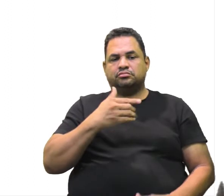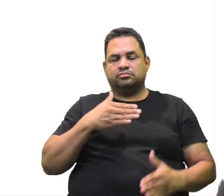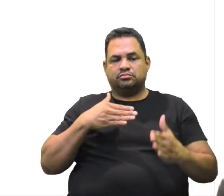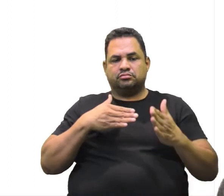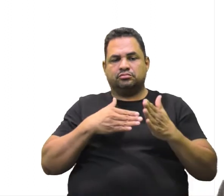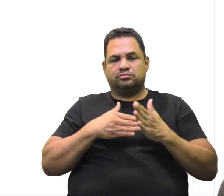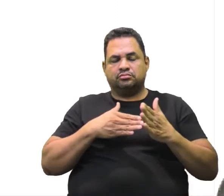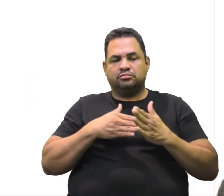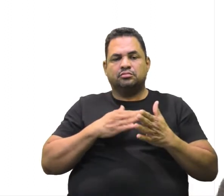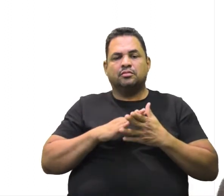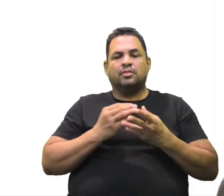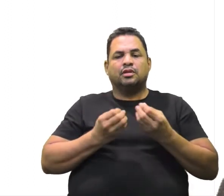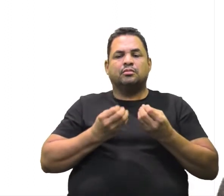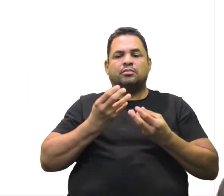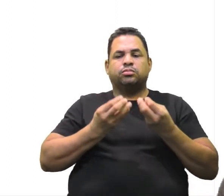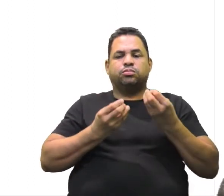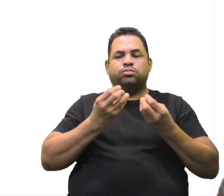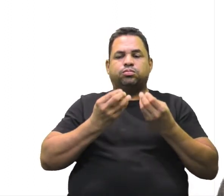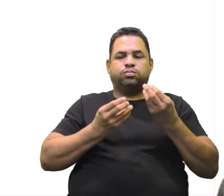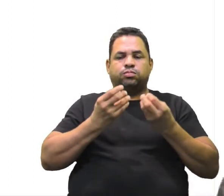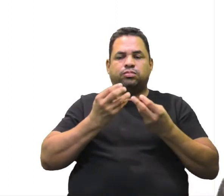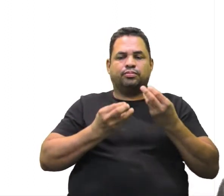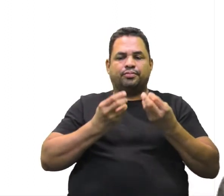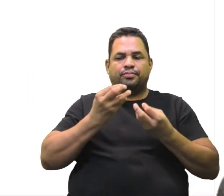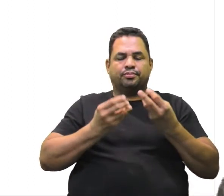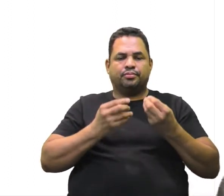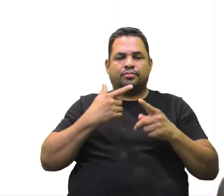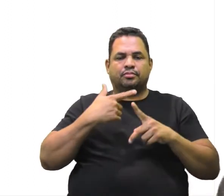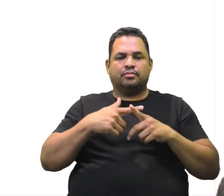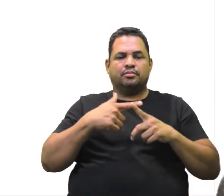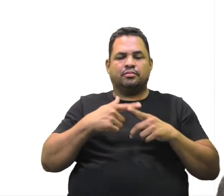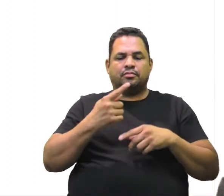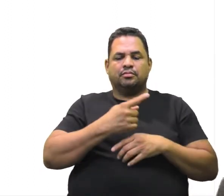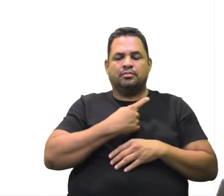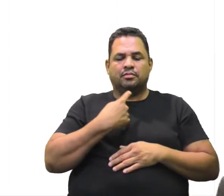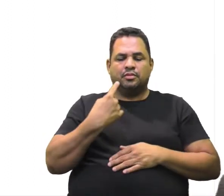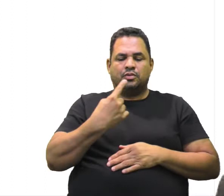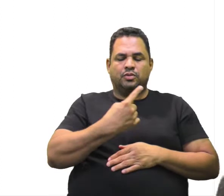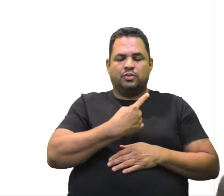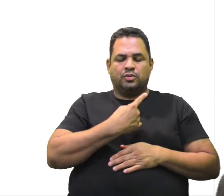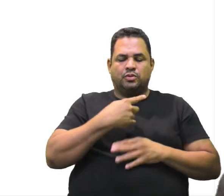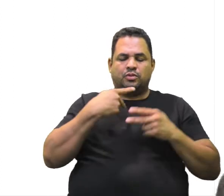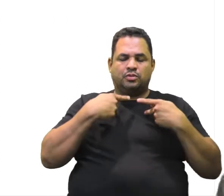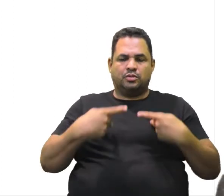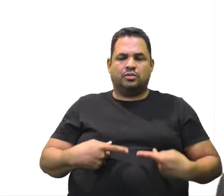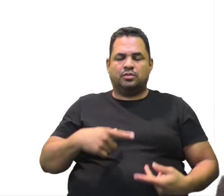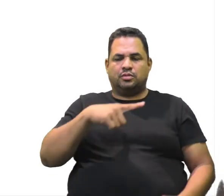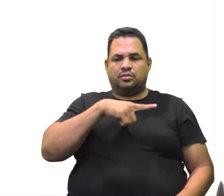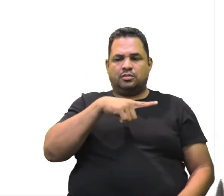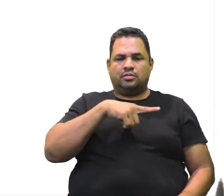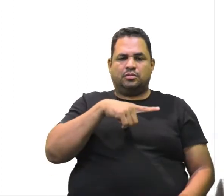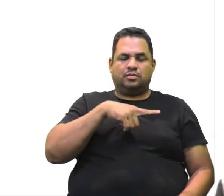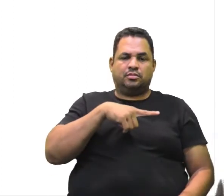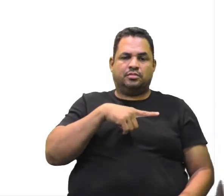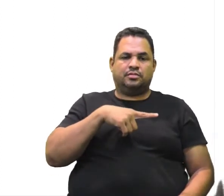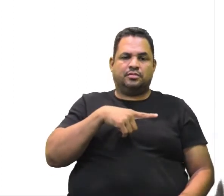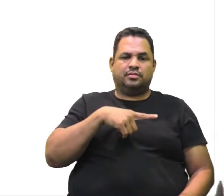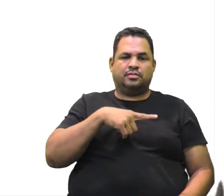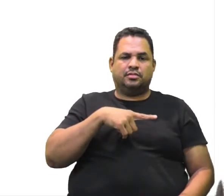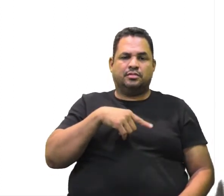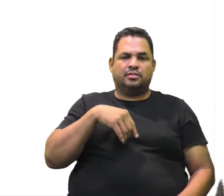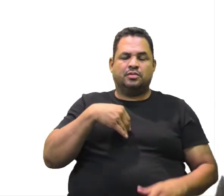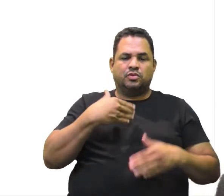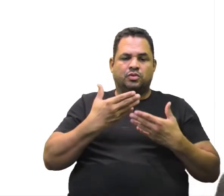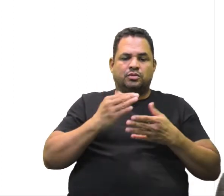por que que ela borbulha? Porque na nosso organismo existem,